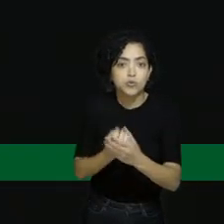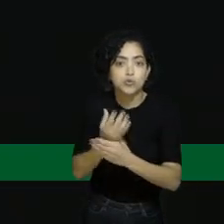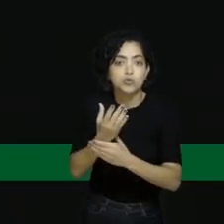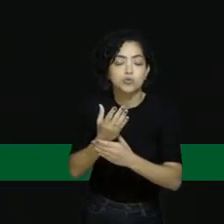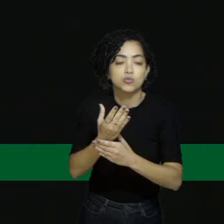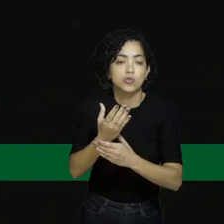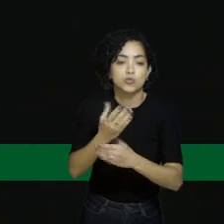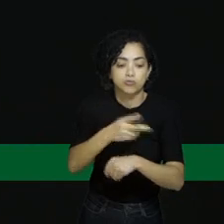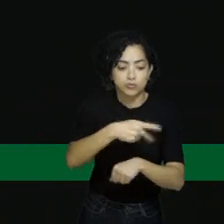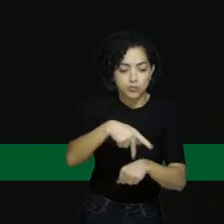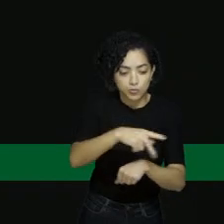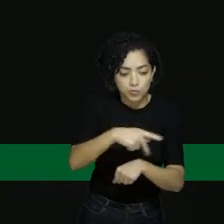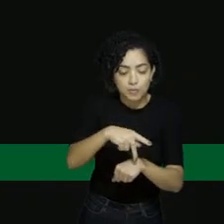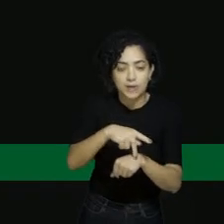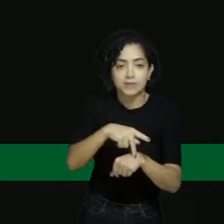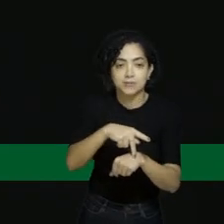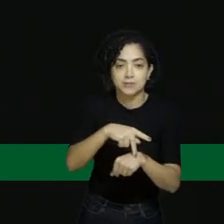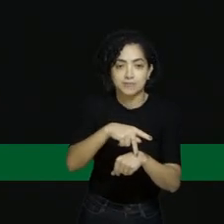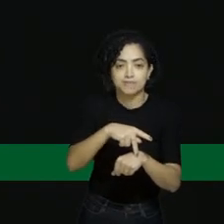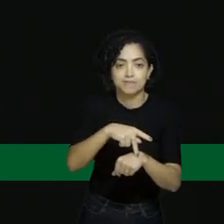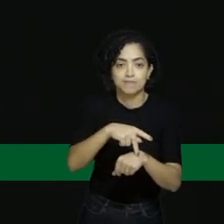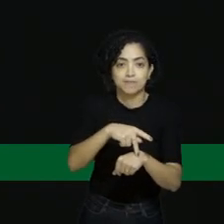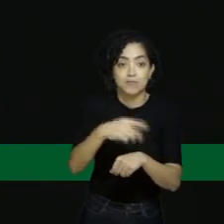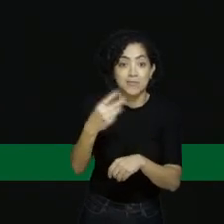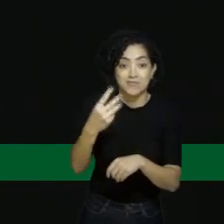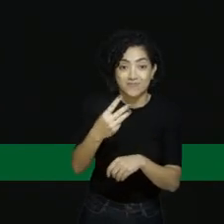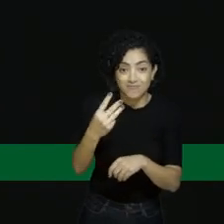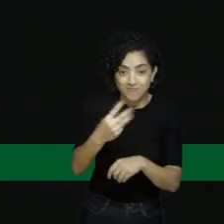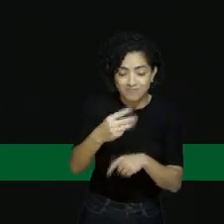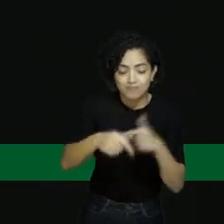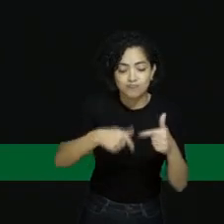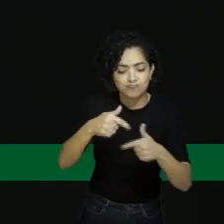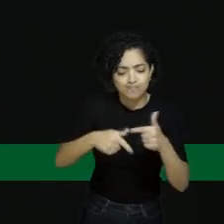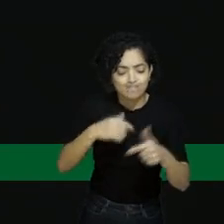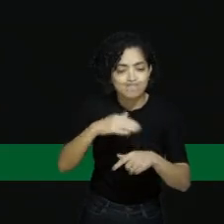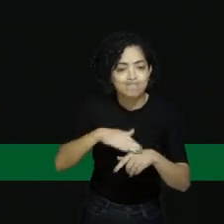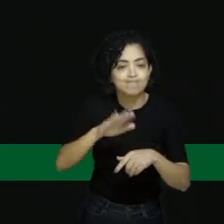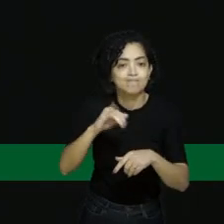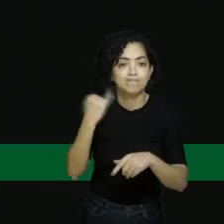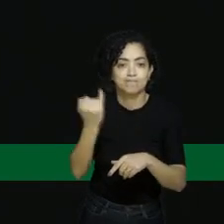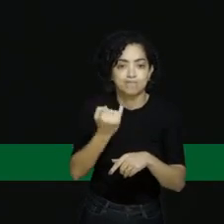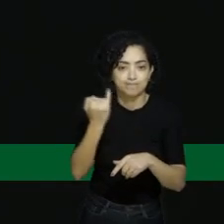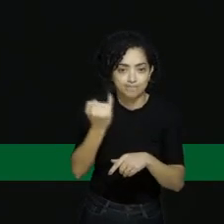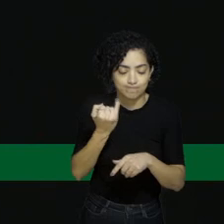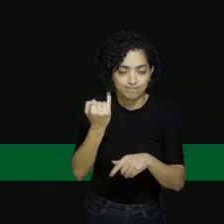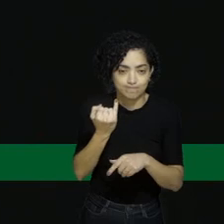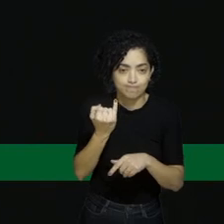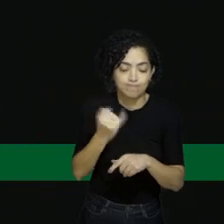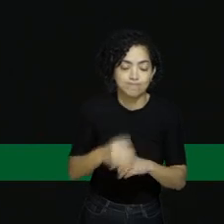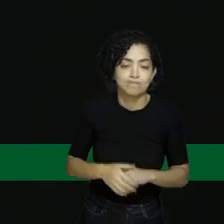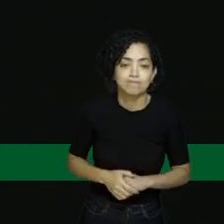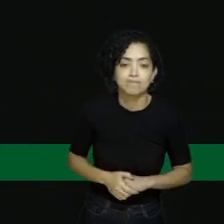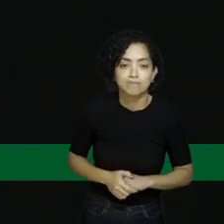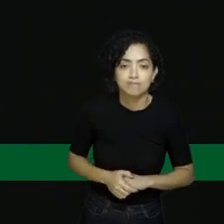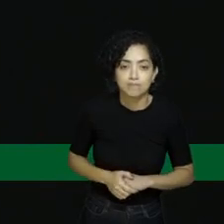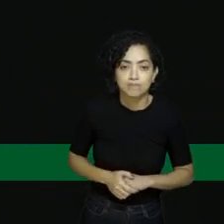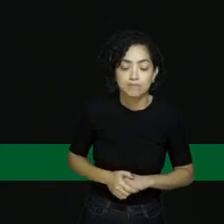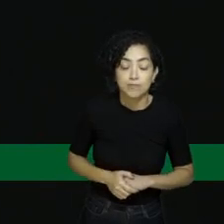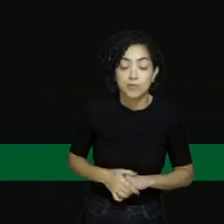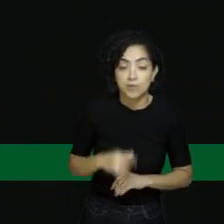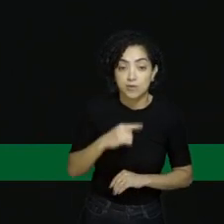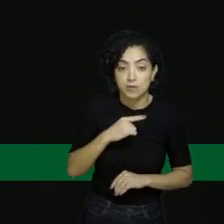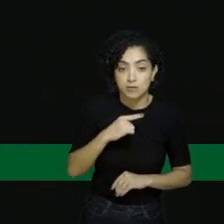país. É a terceira atividade mais importante do agronegócio de Santa Catarina. Nós